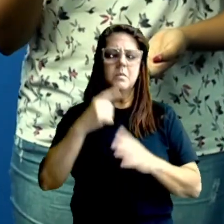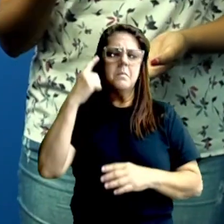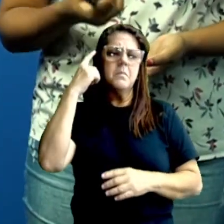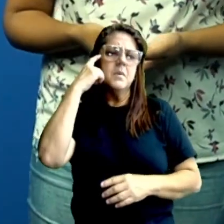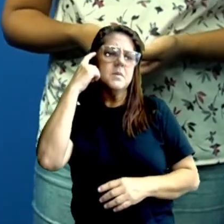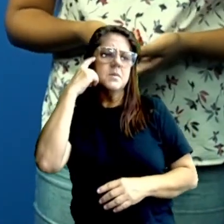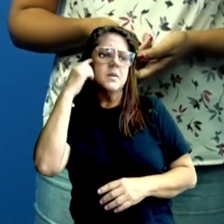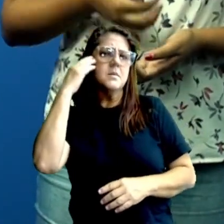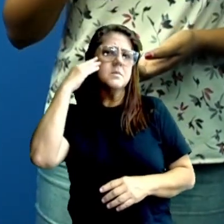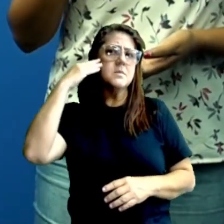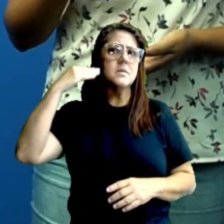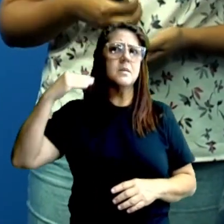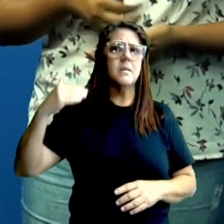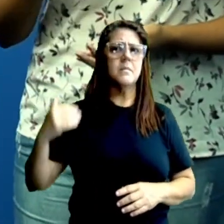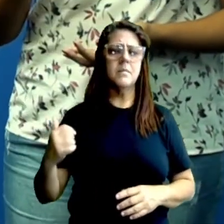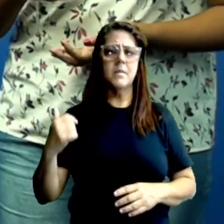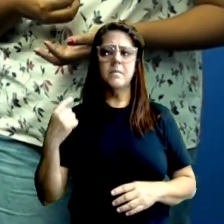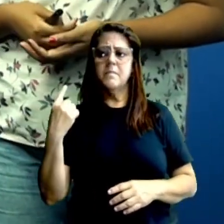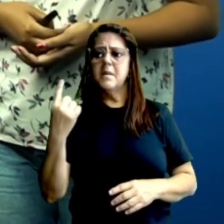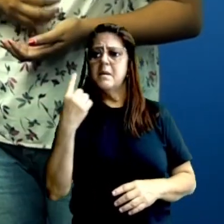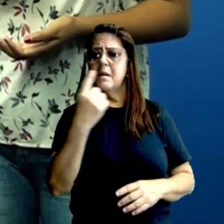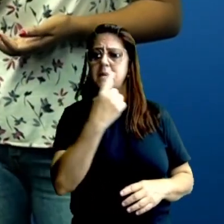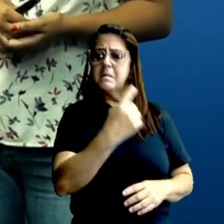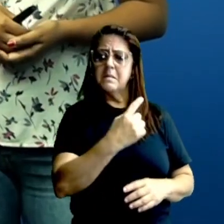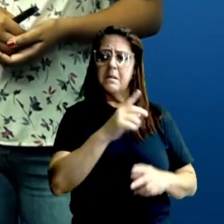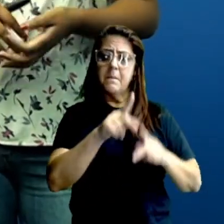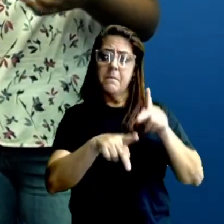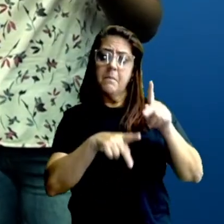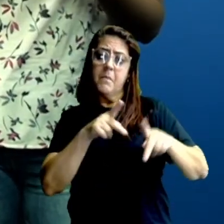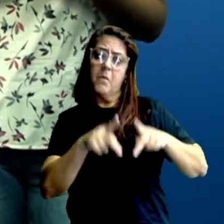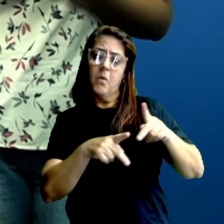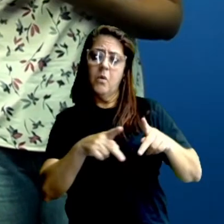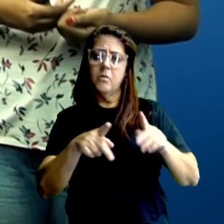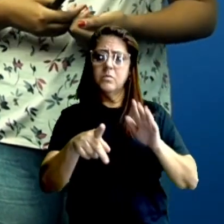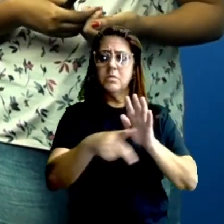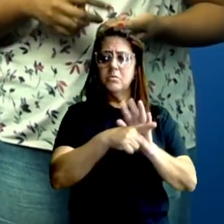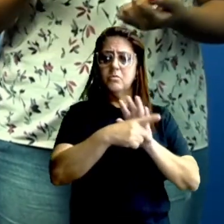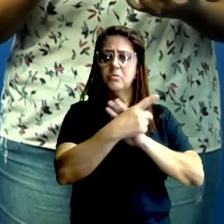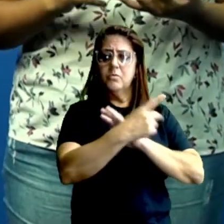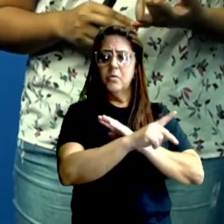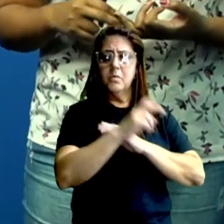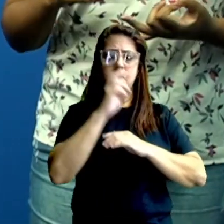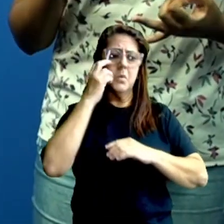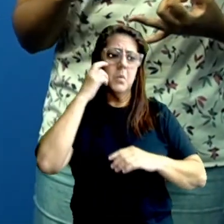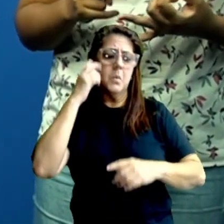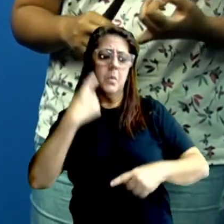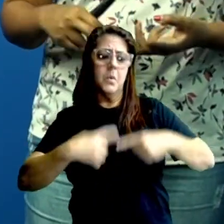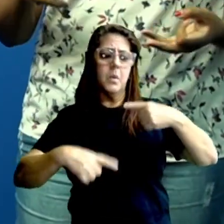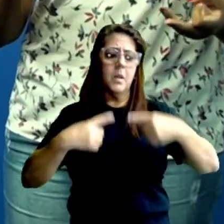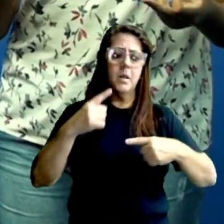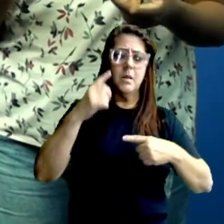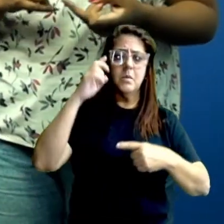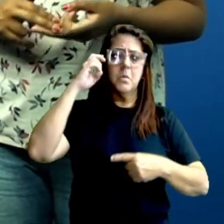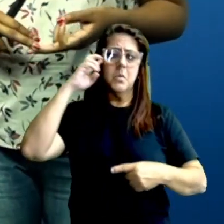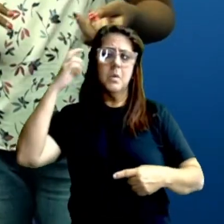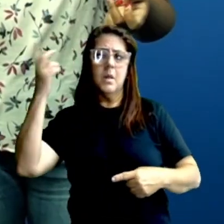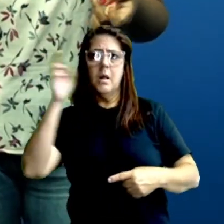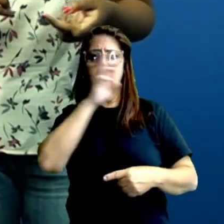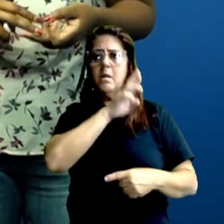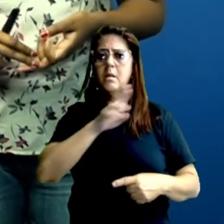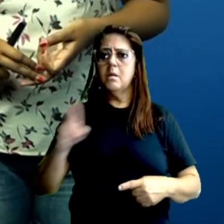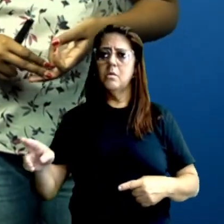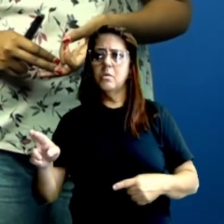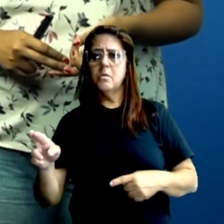refletir e saber que cada um dos povos têm as suas tradições políticas culturais